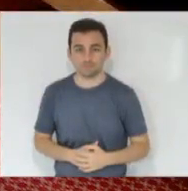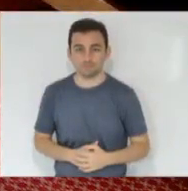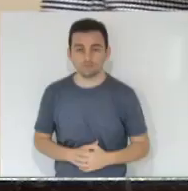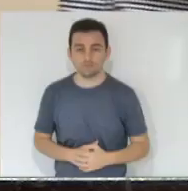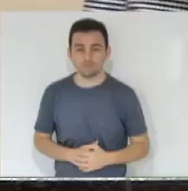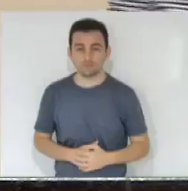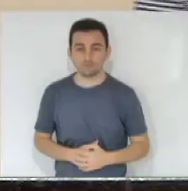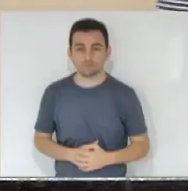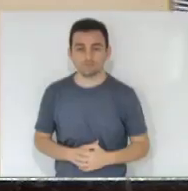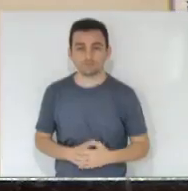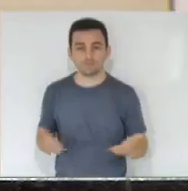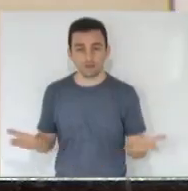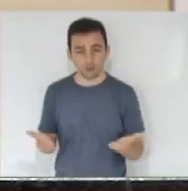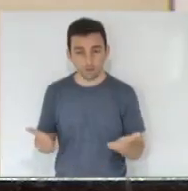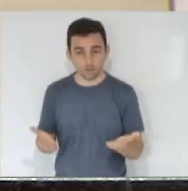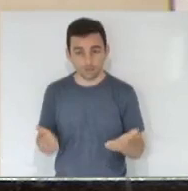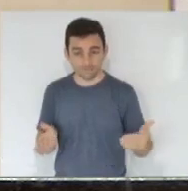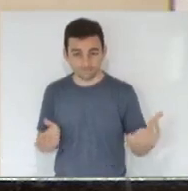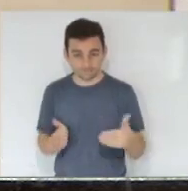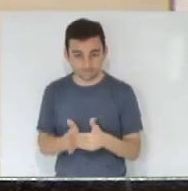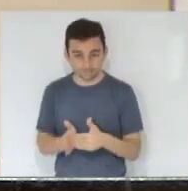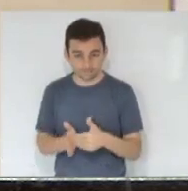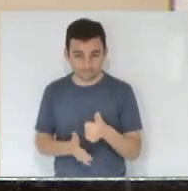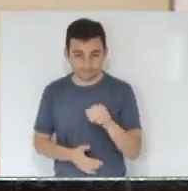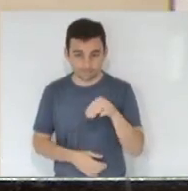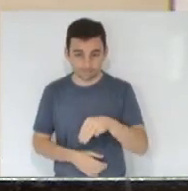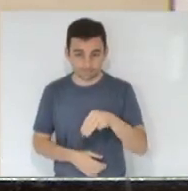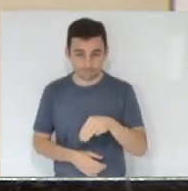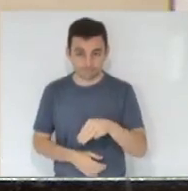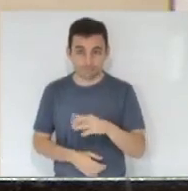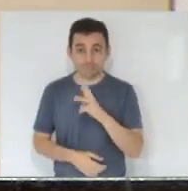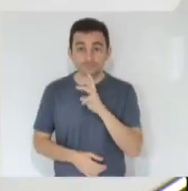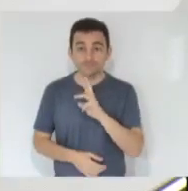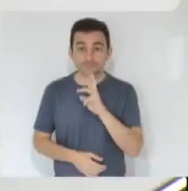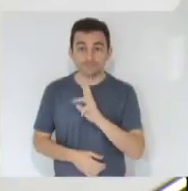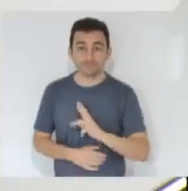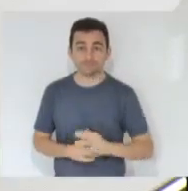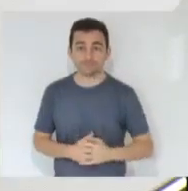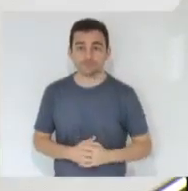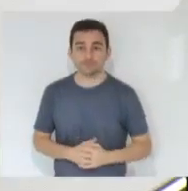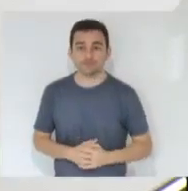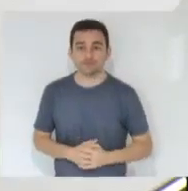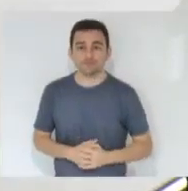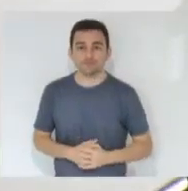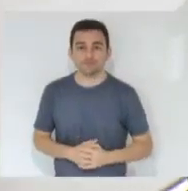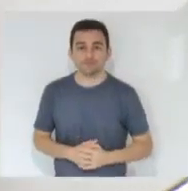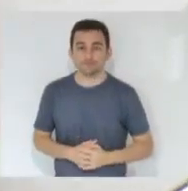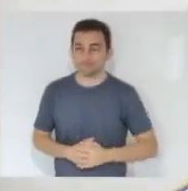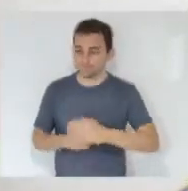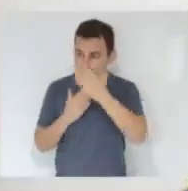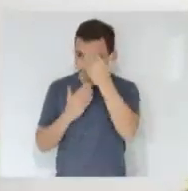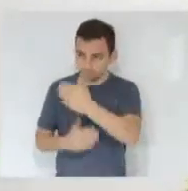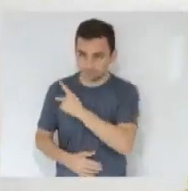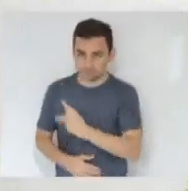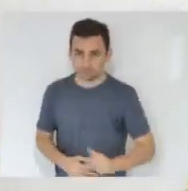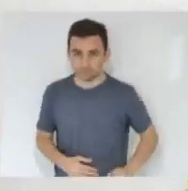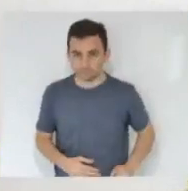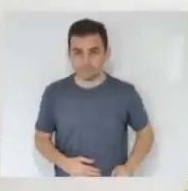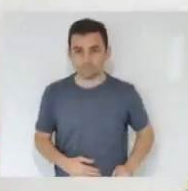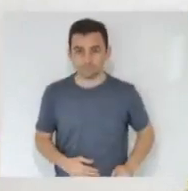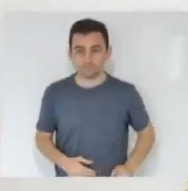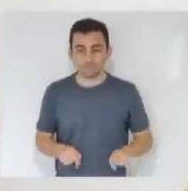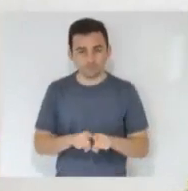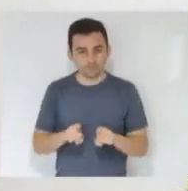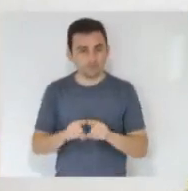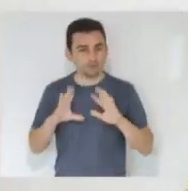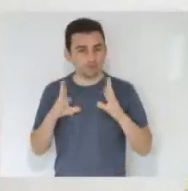Com a palavra por até 10 minutos, deputado Rodrigo Minotto. Obrigado, senhor presidente. Obrigado a